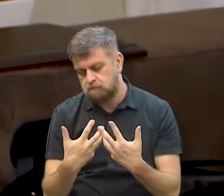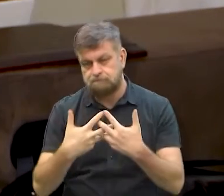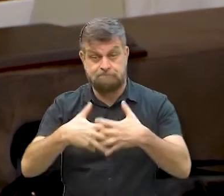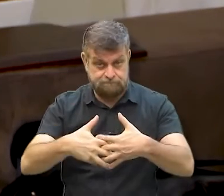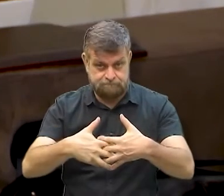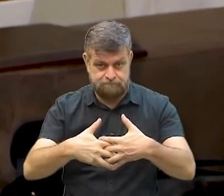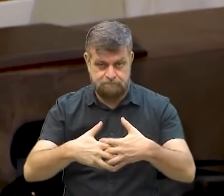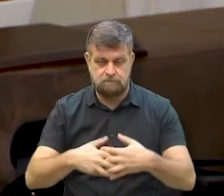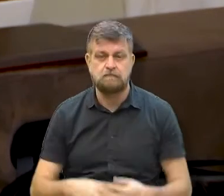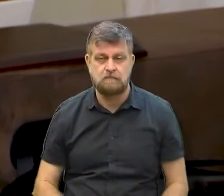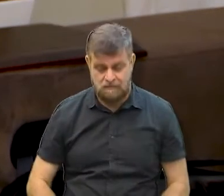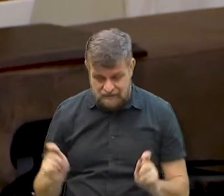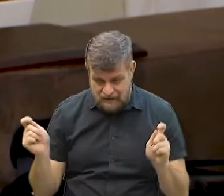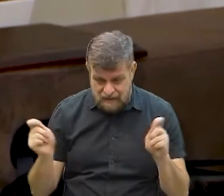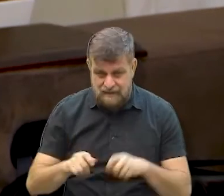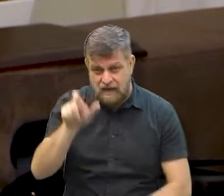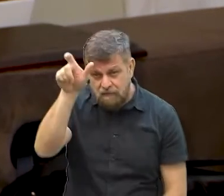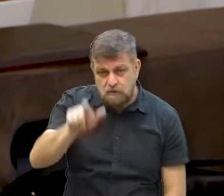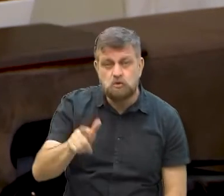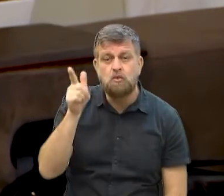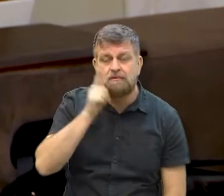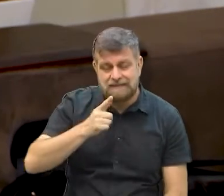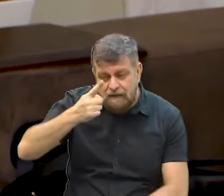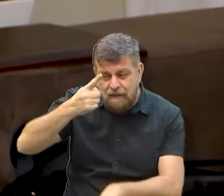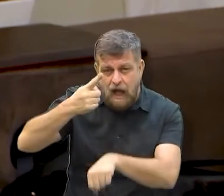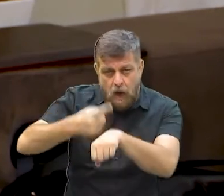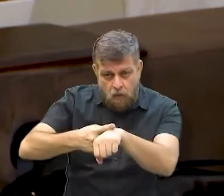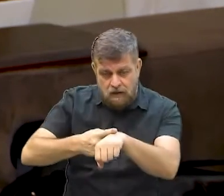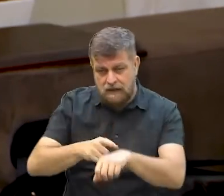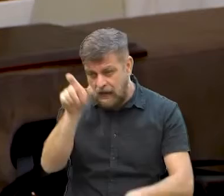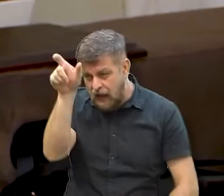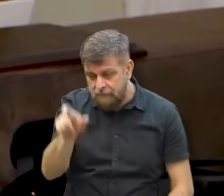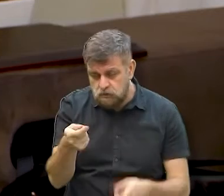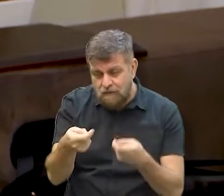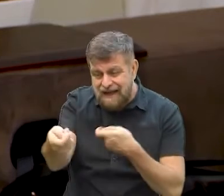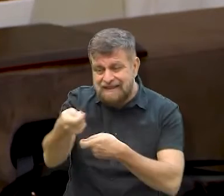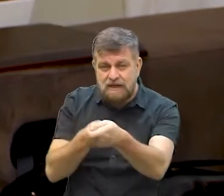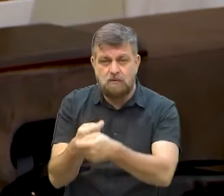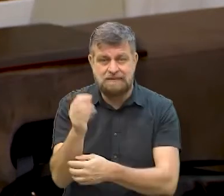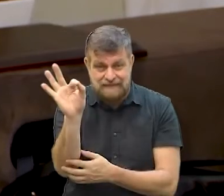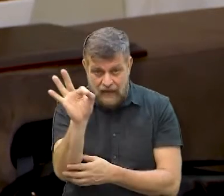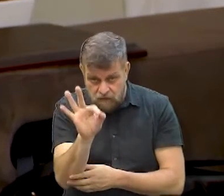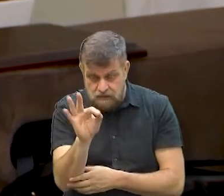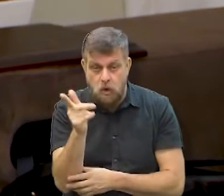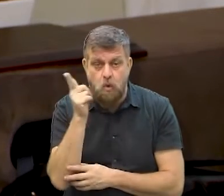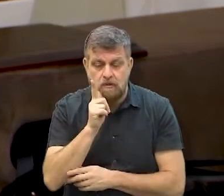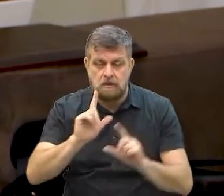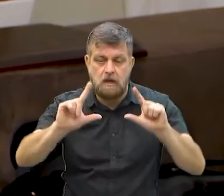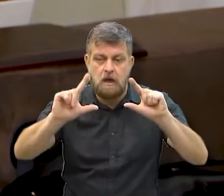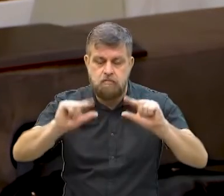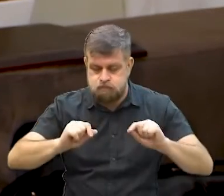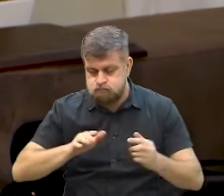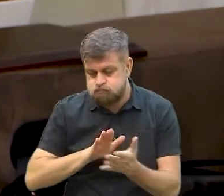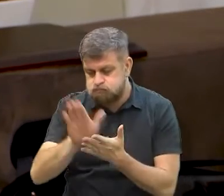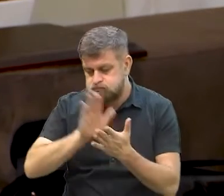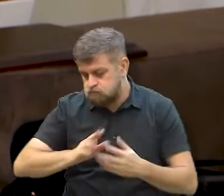sentido. É um bom motivo de você reduzir, é um bom momento, né, para você negociar essa taxa e tentar reduzir